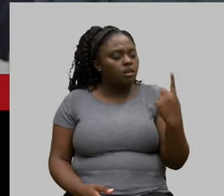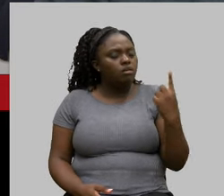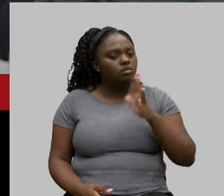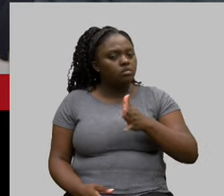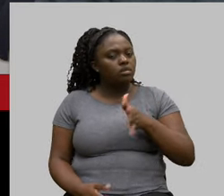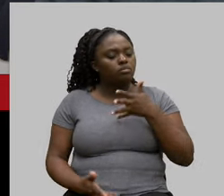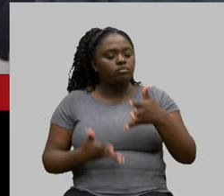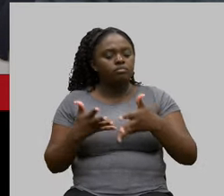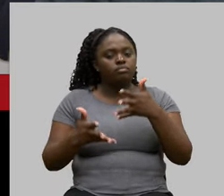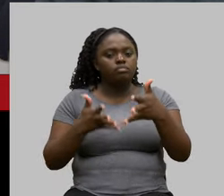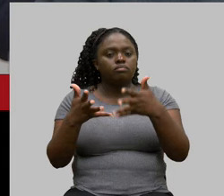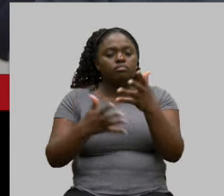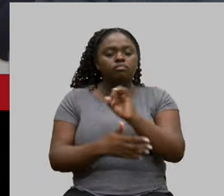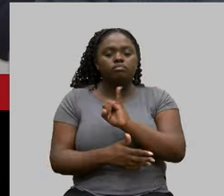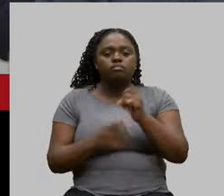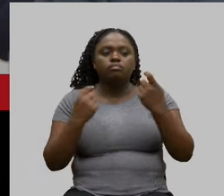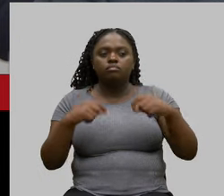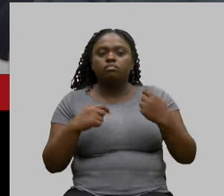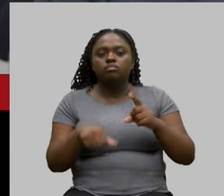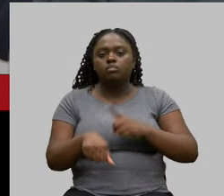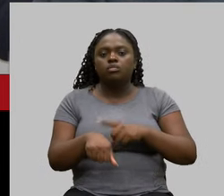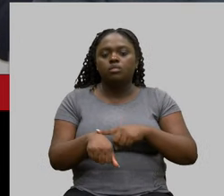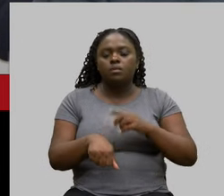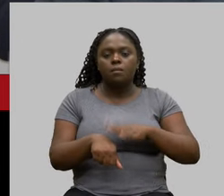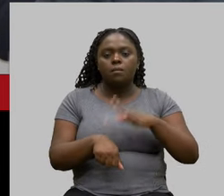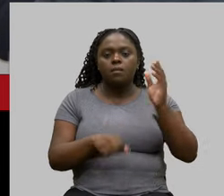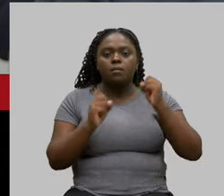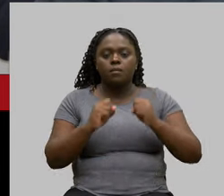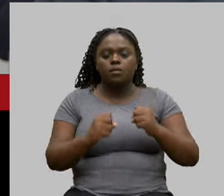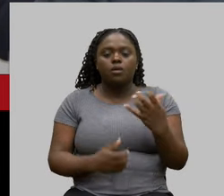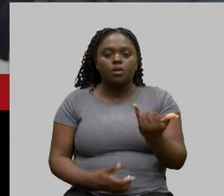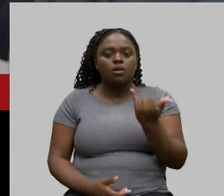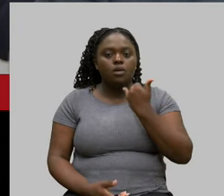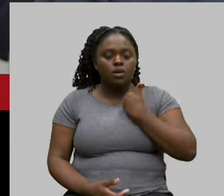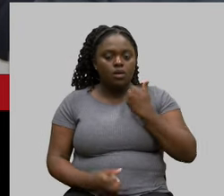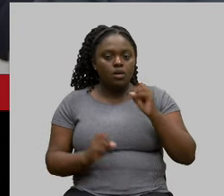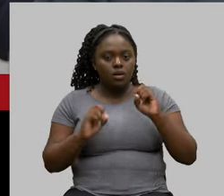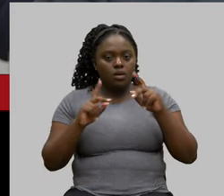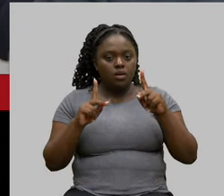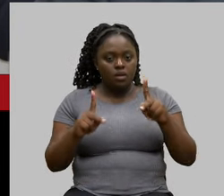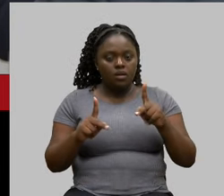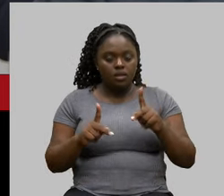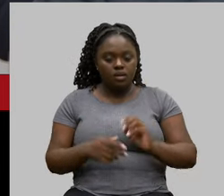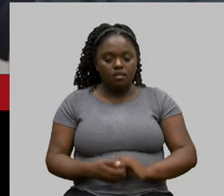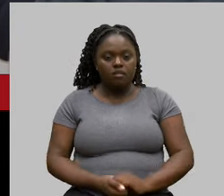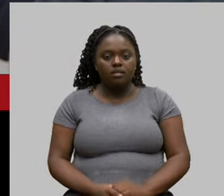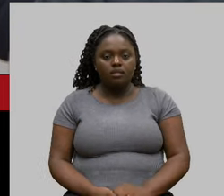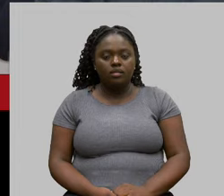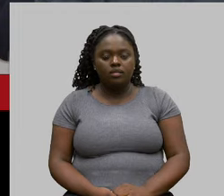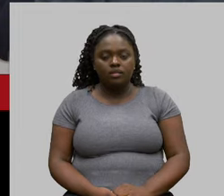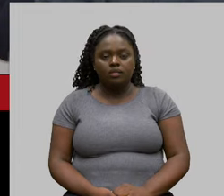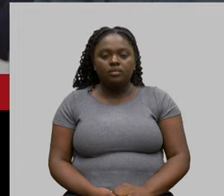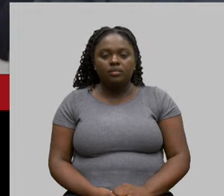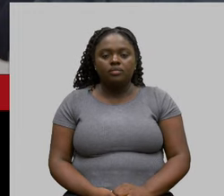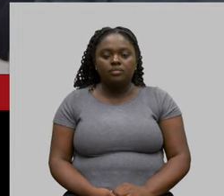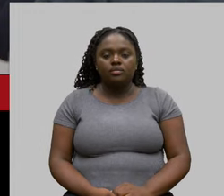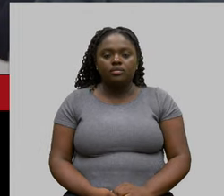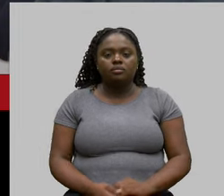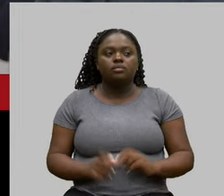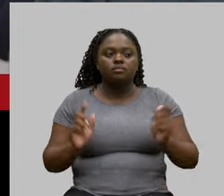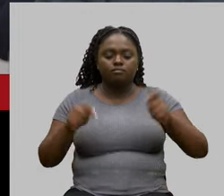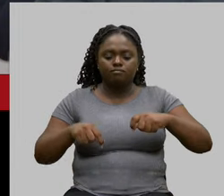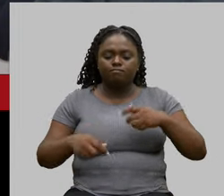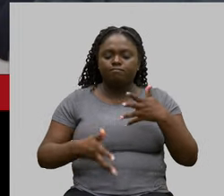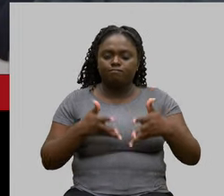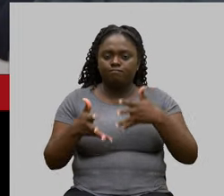né Se alguém precisar de mais algum tempo pode me falar tá bom gente Deputado Leleco quer fazer suas considerações